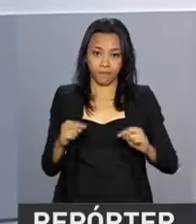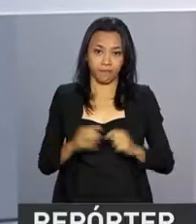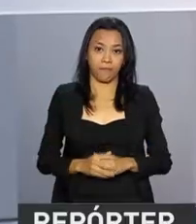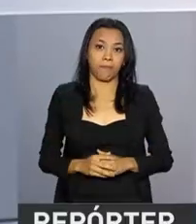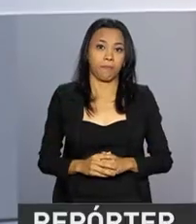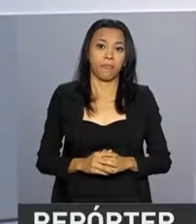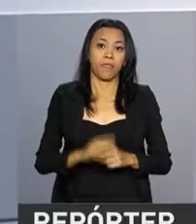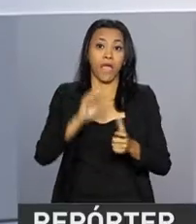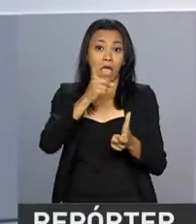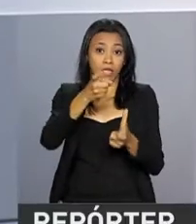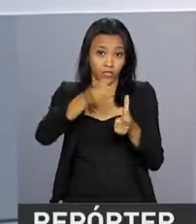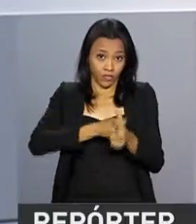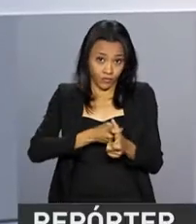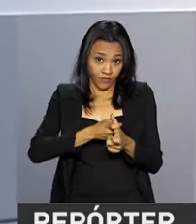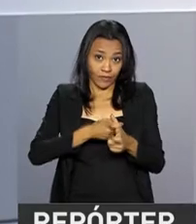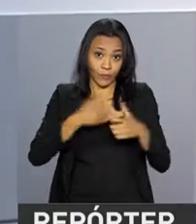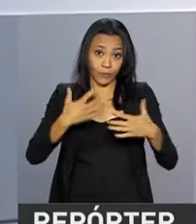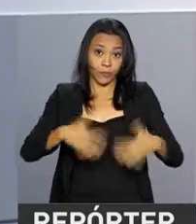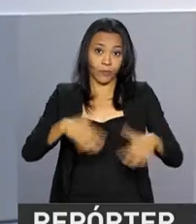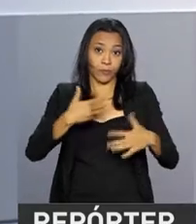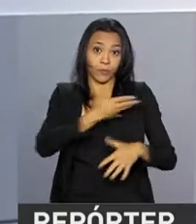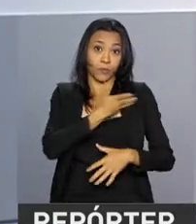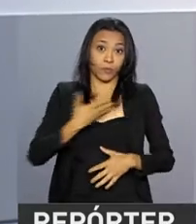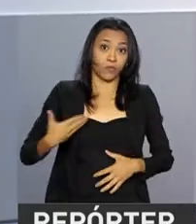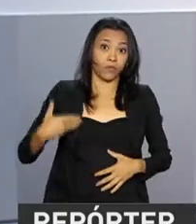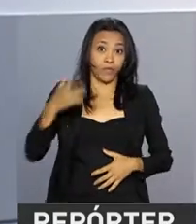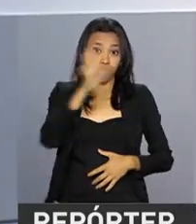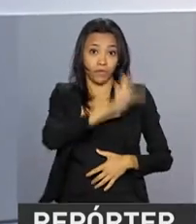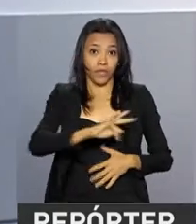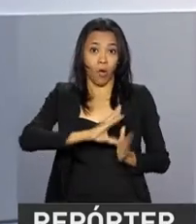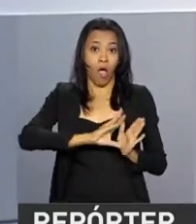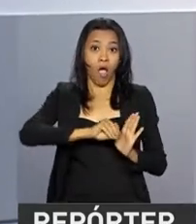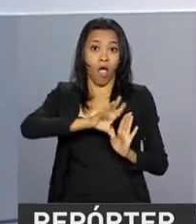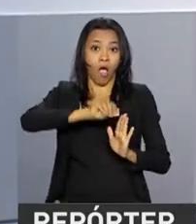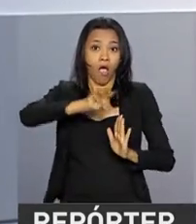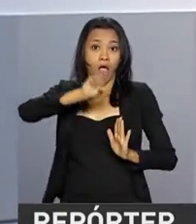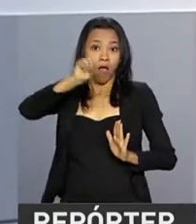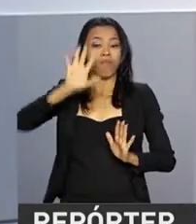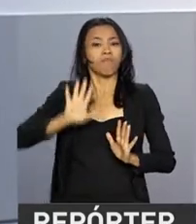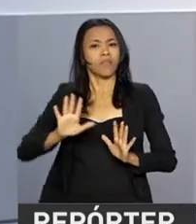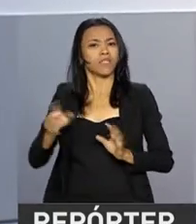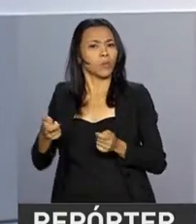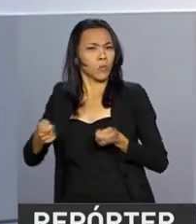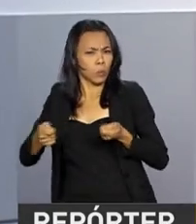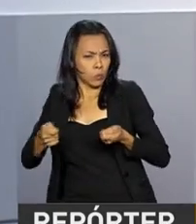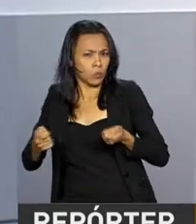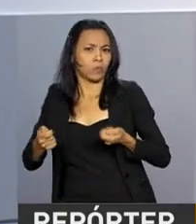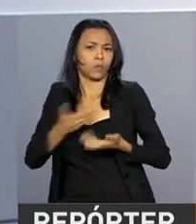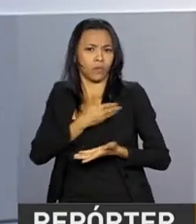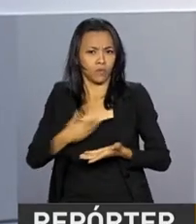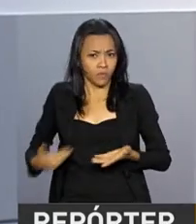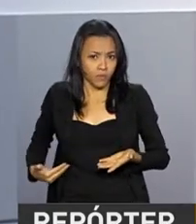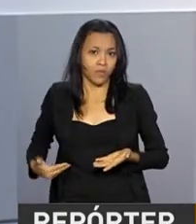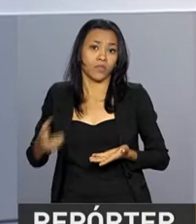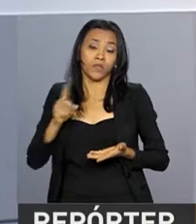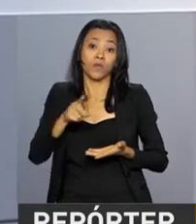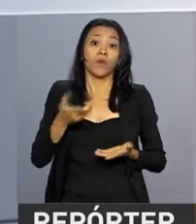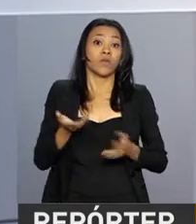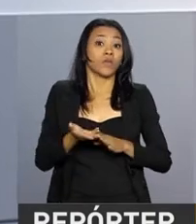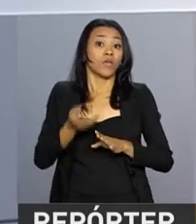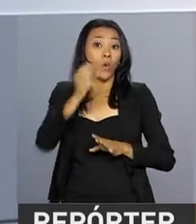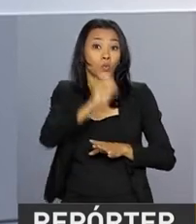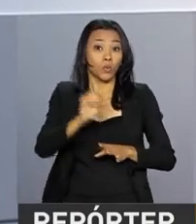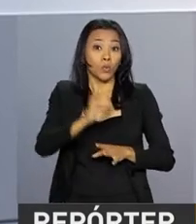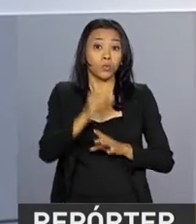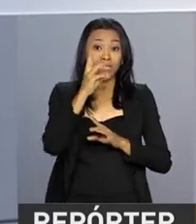a dívida pública federal cresce mas se mantém dentro do planejado pelo governo em outubro a dívida ficou em quase 3